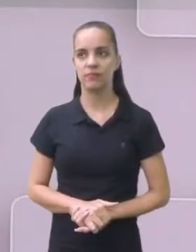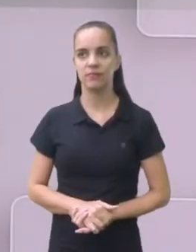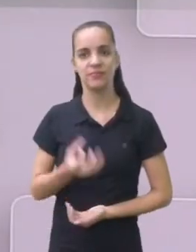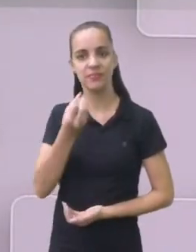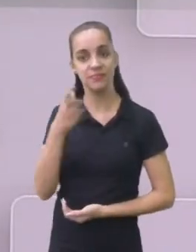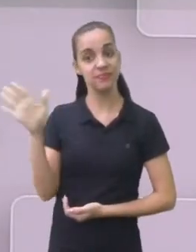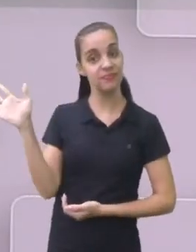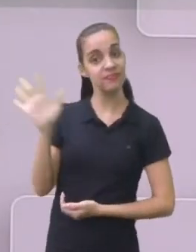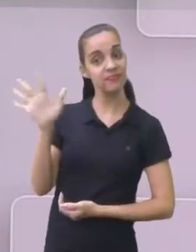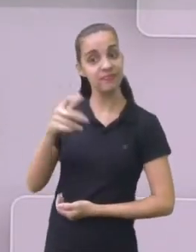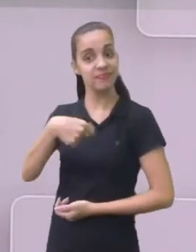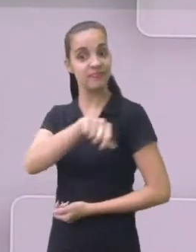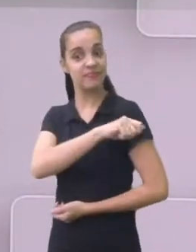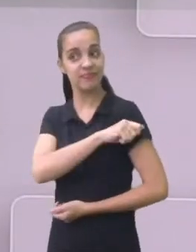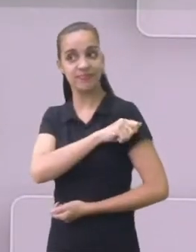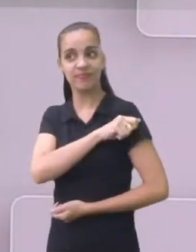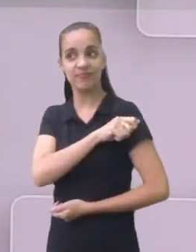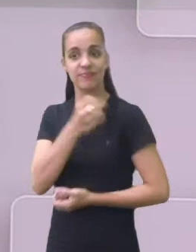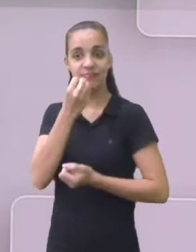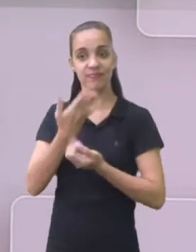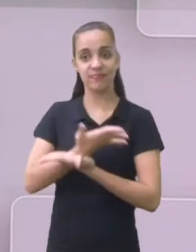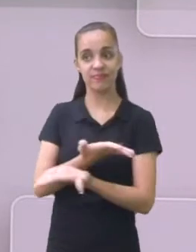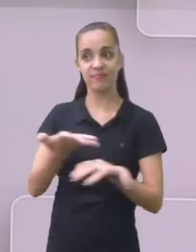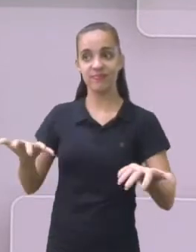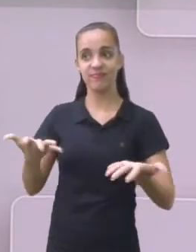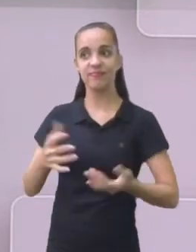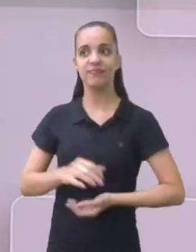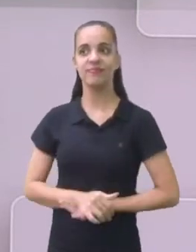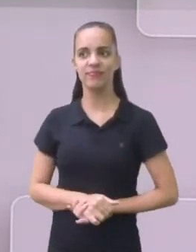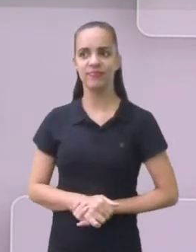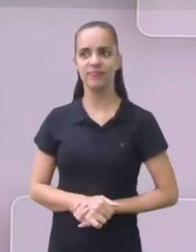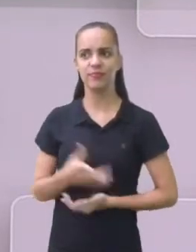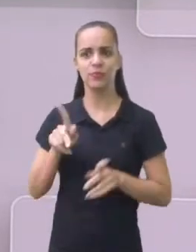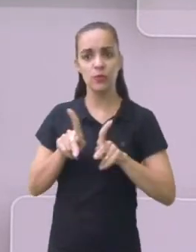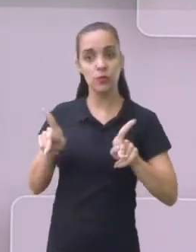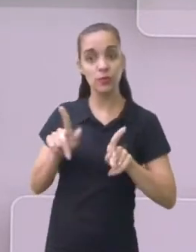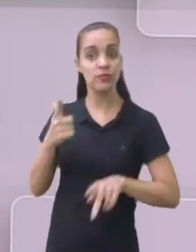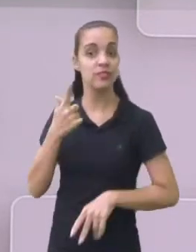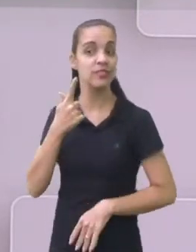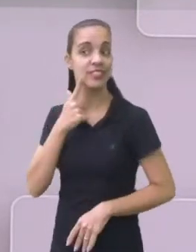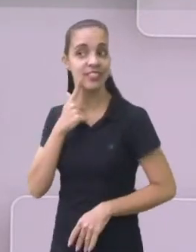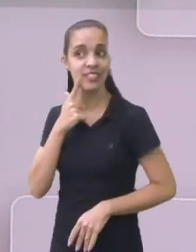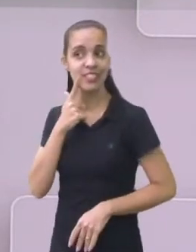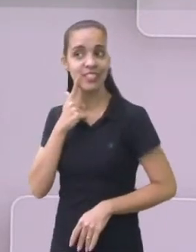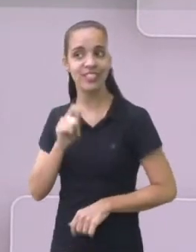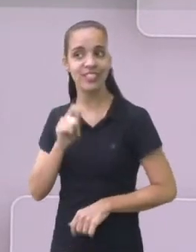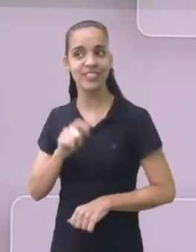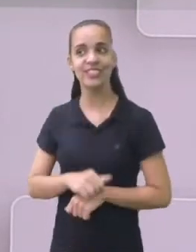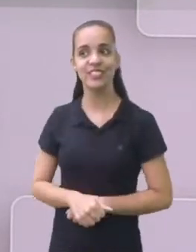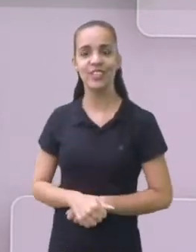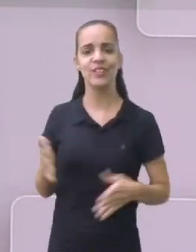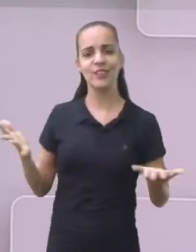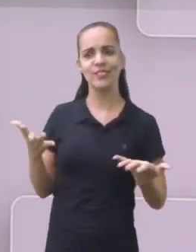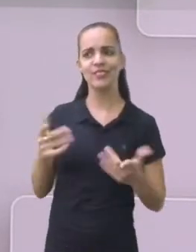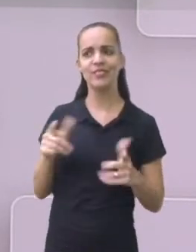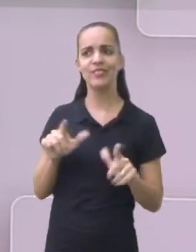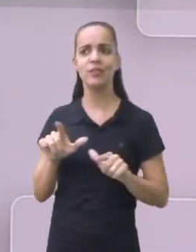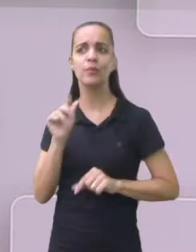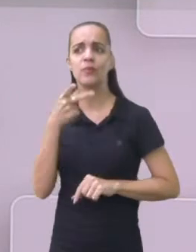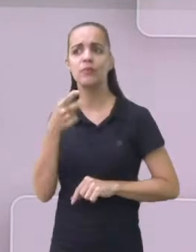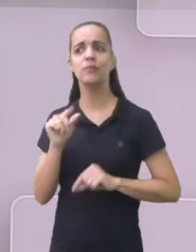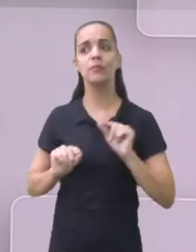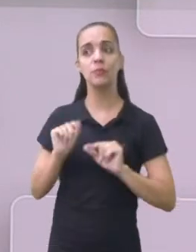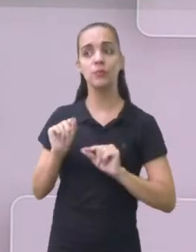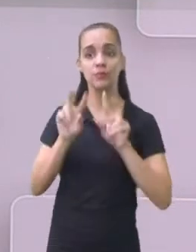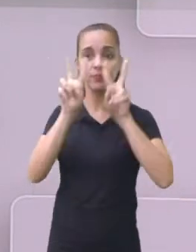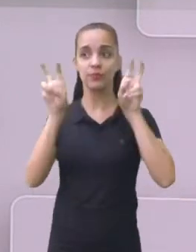Olá, estudantes! Tudo bem com vocês? Sou a professora Gisele da EJA e hoje nós vamos falar